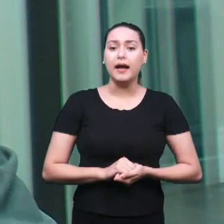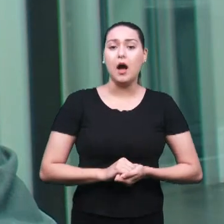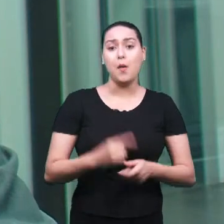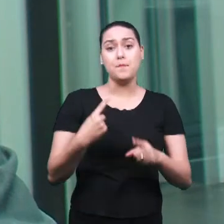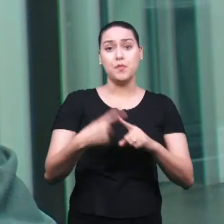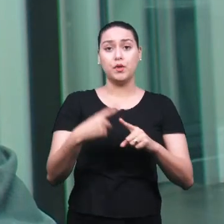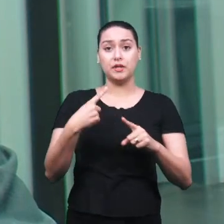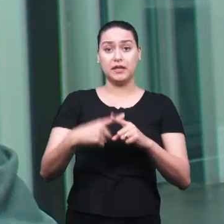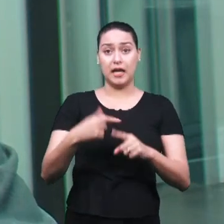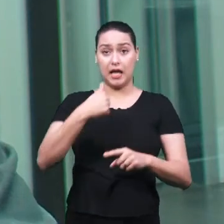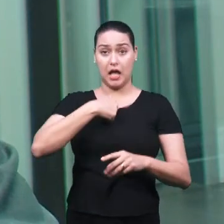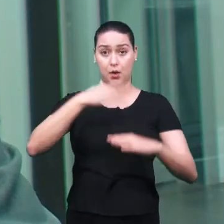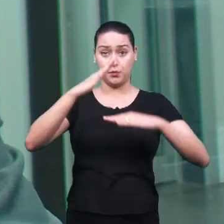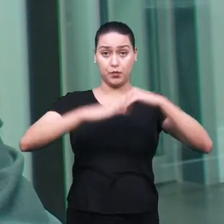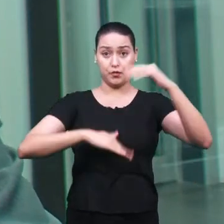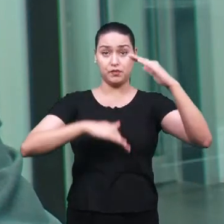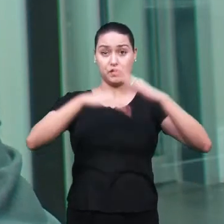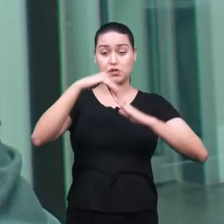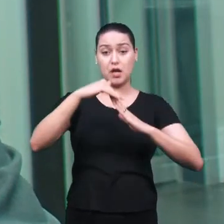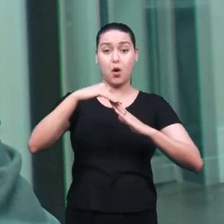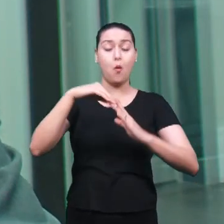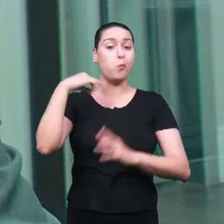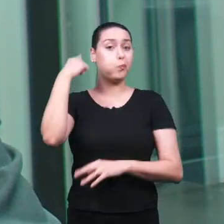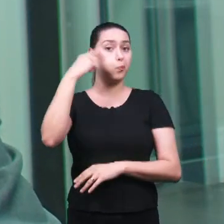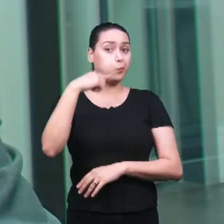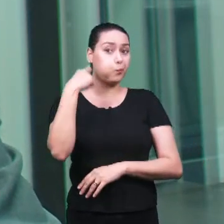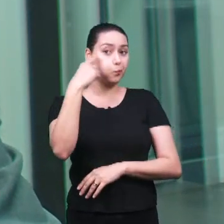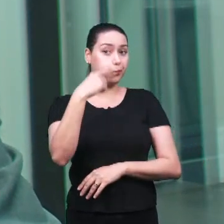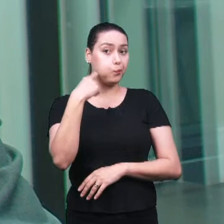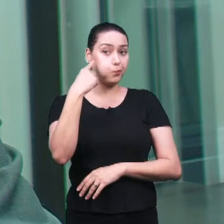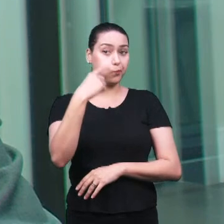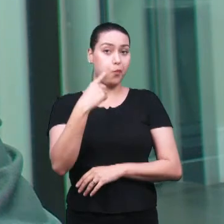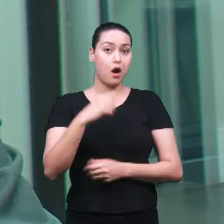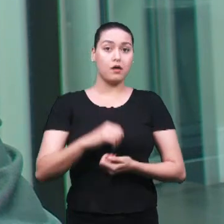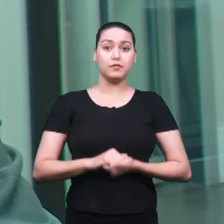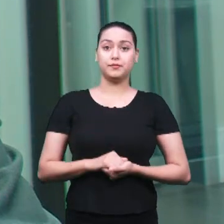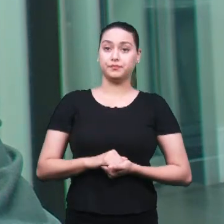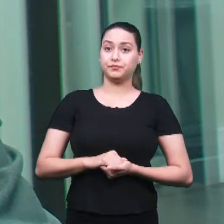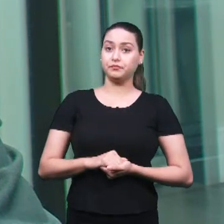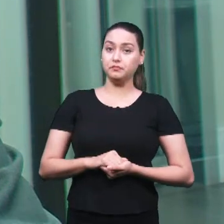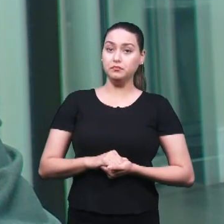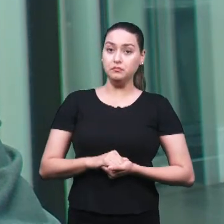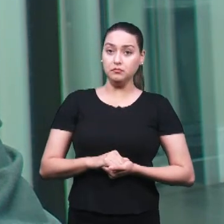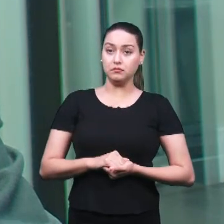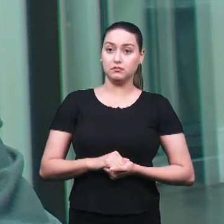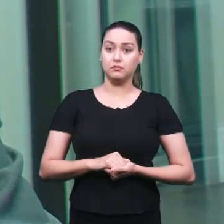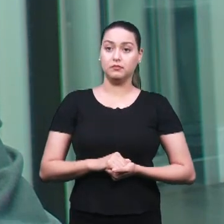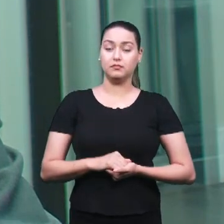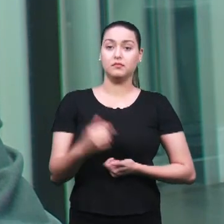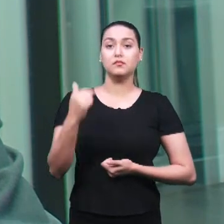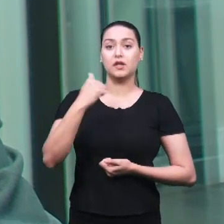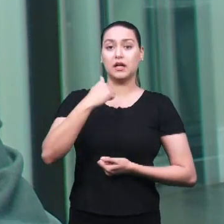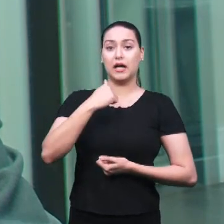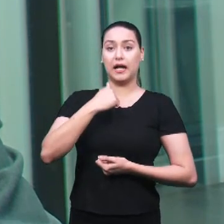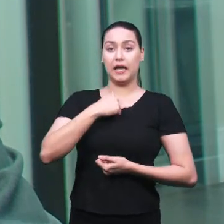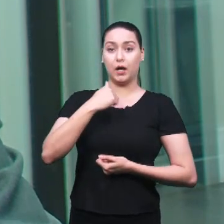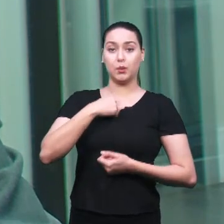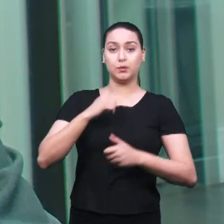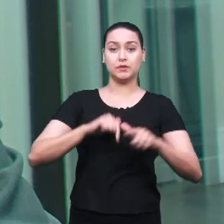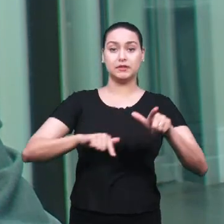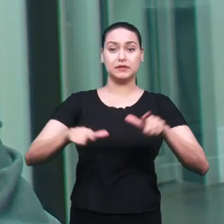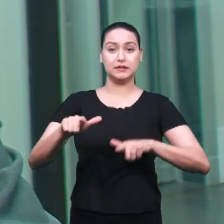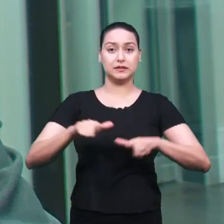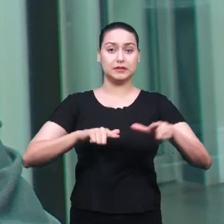Eu sou de profissão advogado e, como advogado, eu trabalho para uma